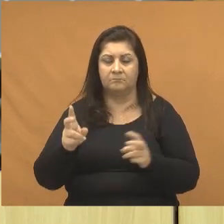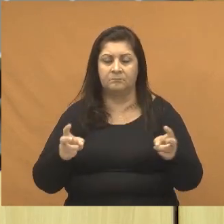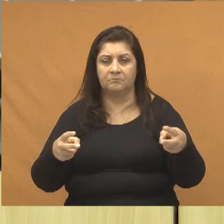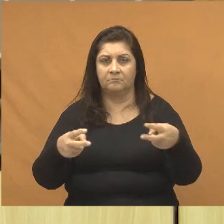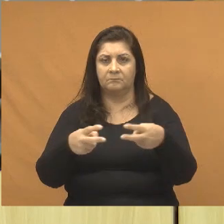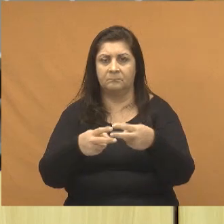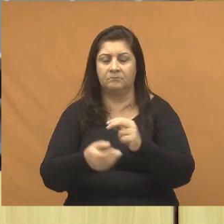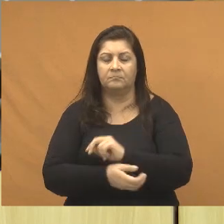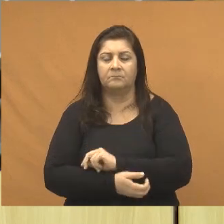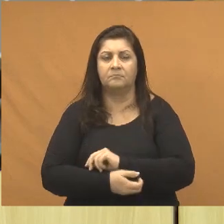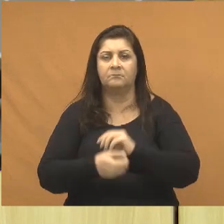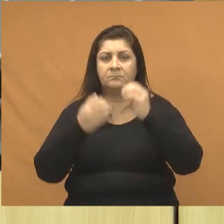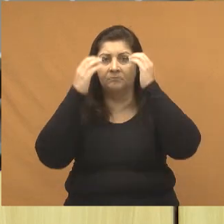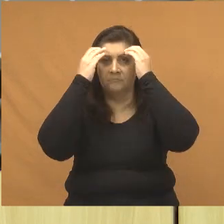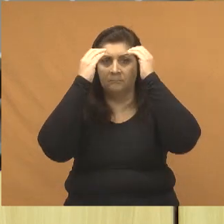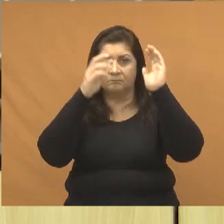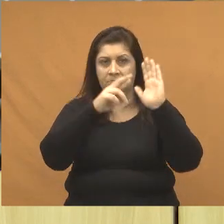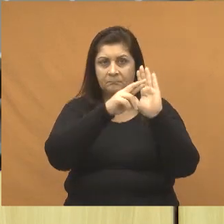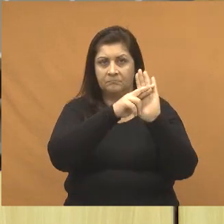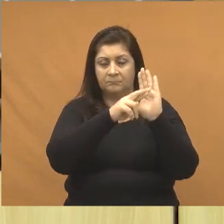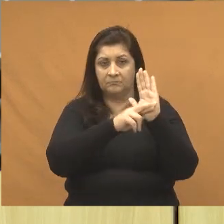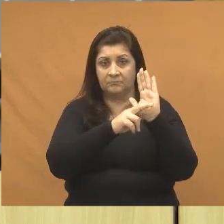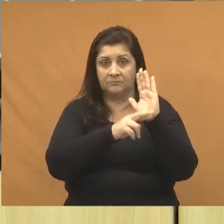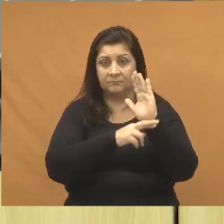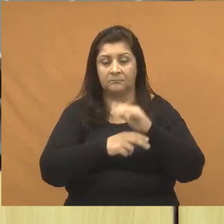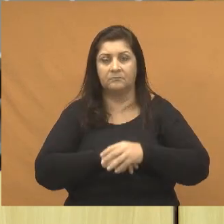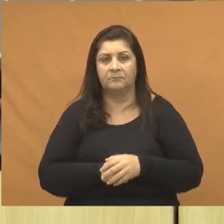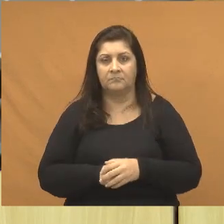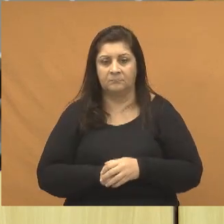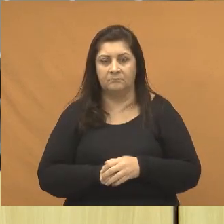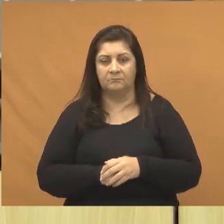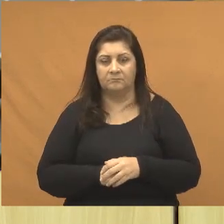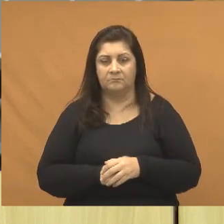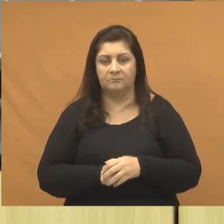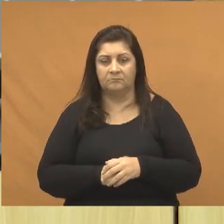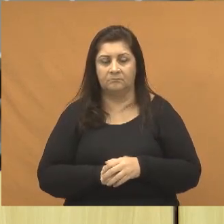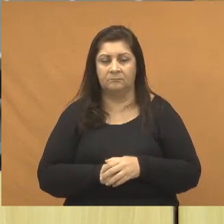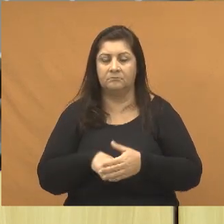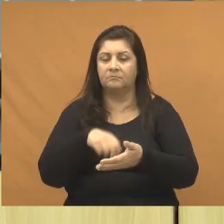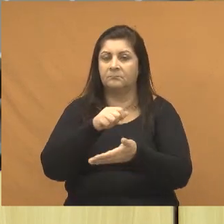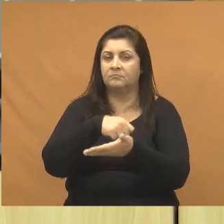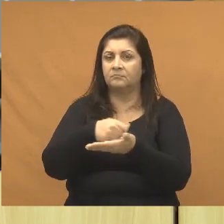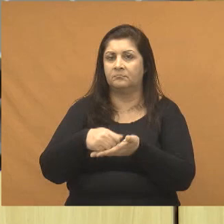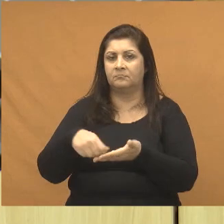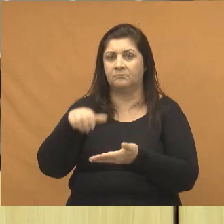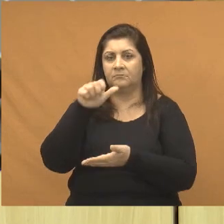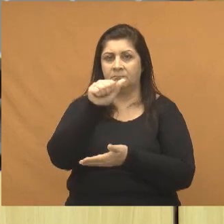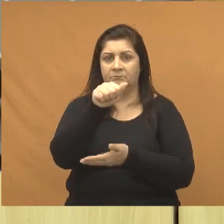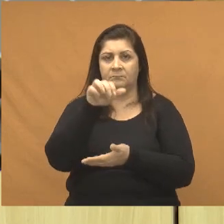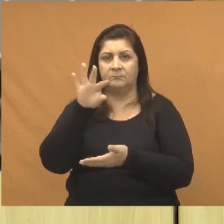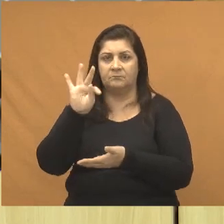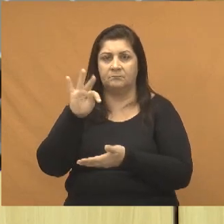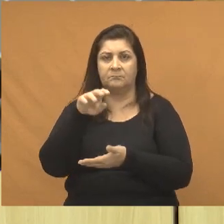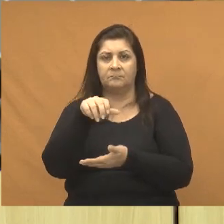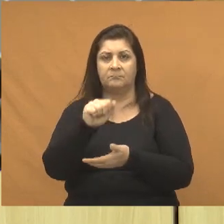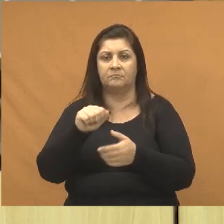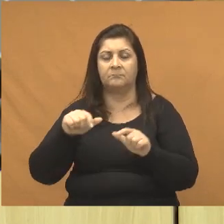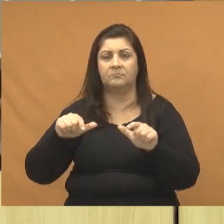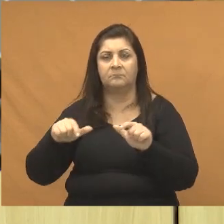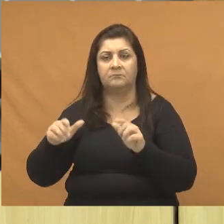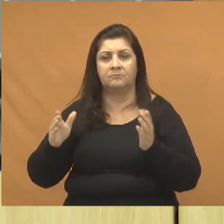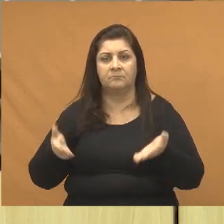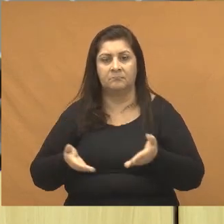casa, cumpridas as formalidades regimentais, seja constado em atas dos trabalhos dessa